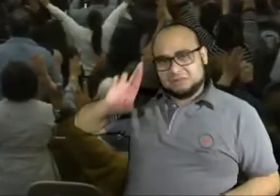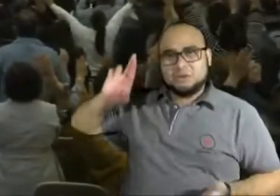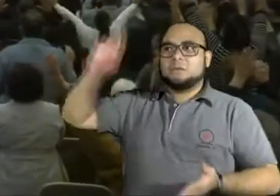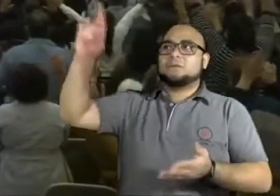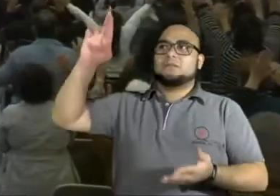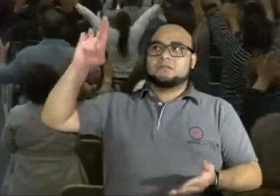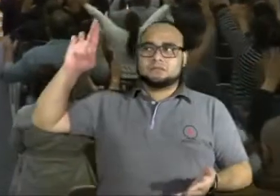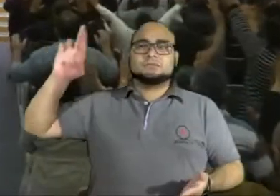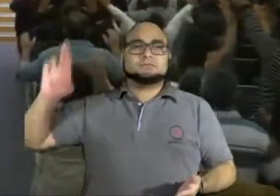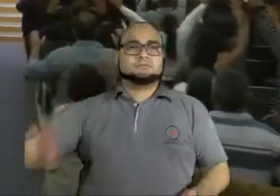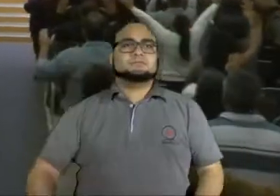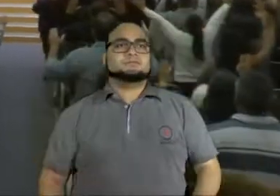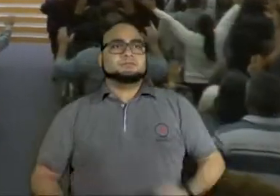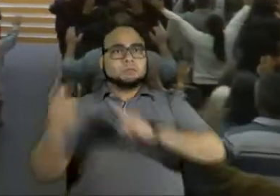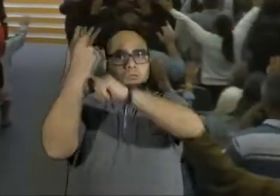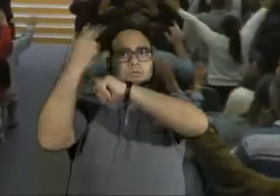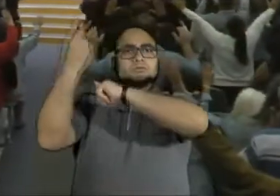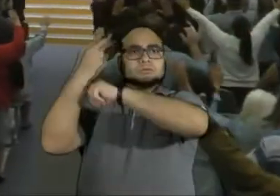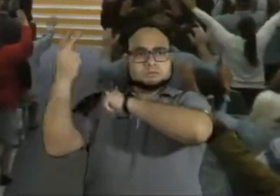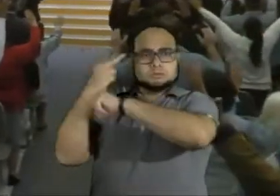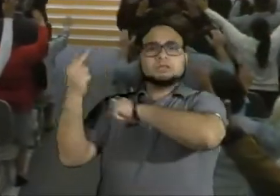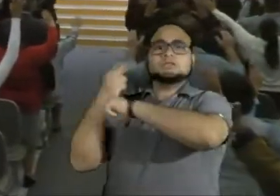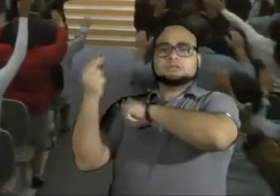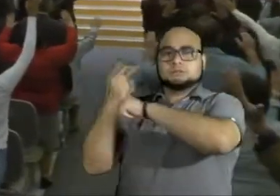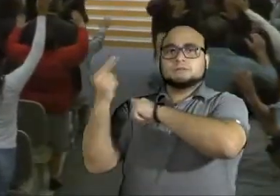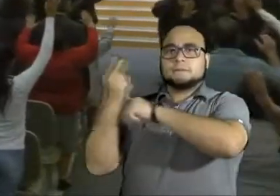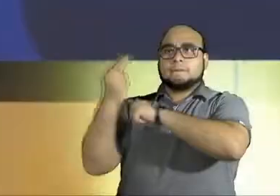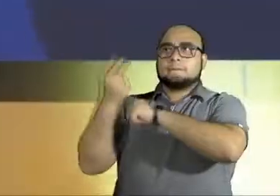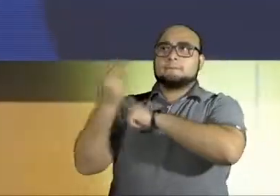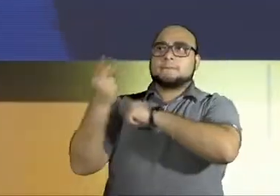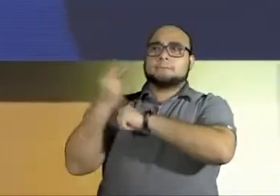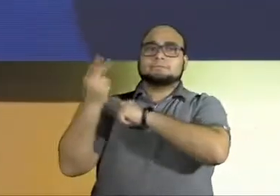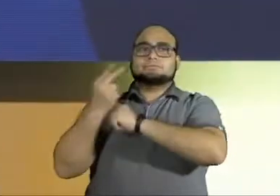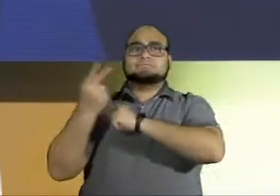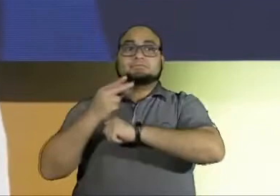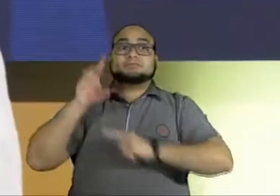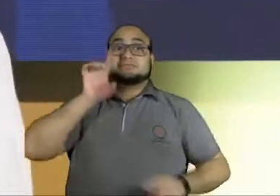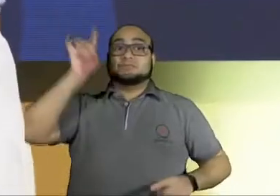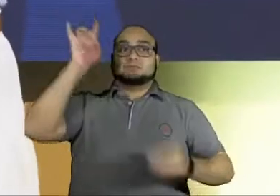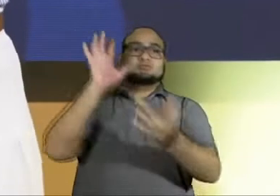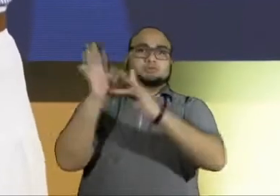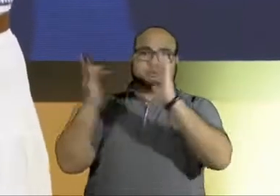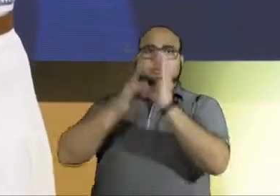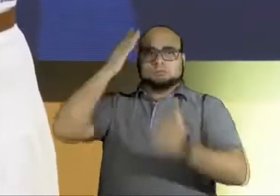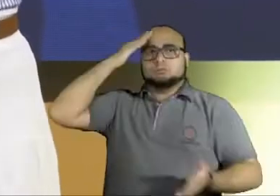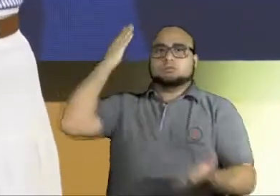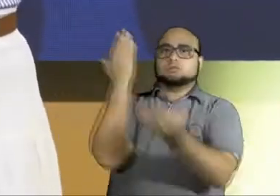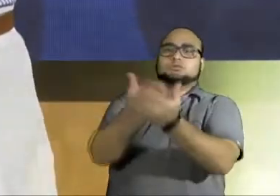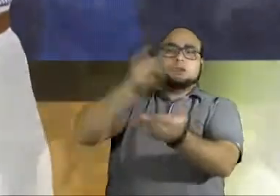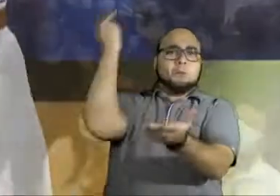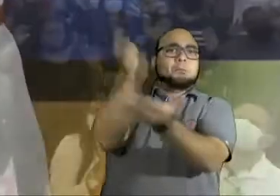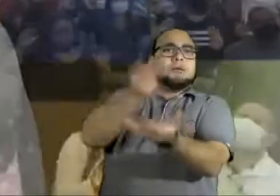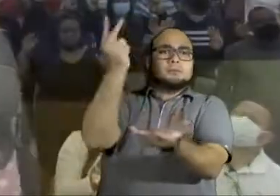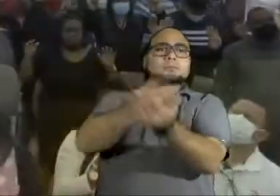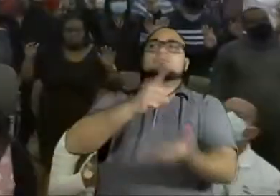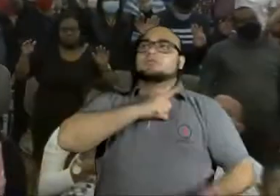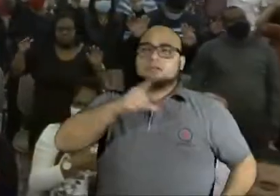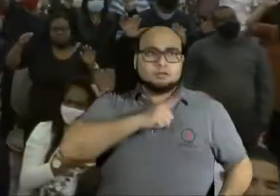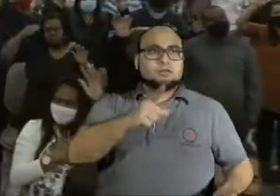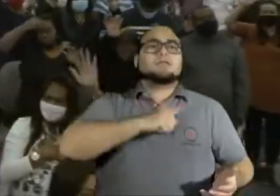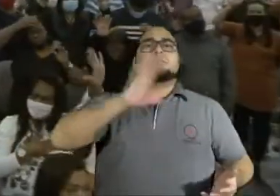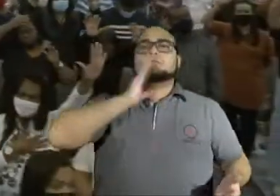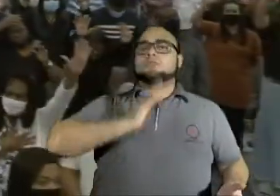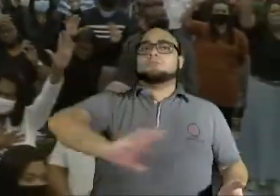meu refúgio, nele eu confiarei. Eu estou debaixo de uma palavra. Oh, quem